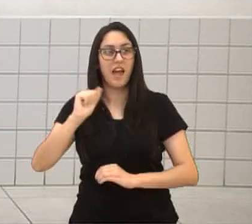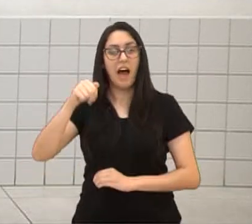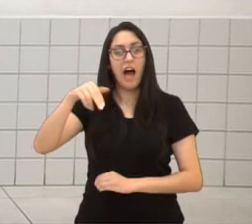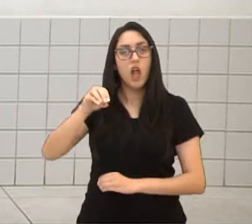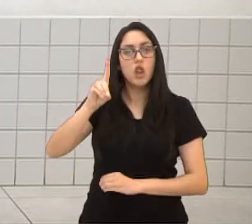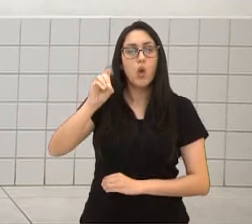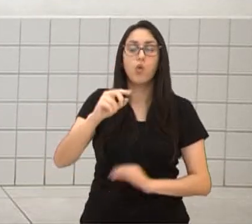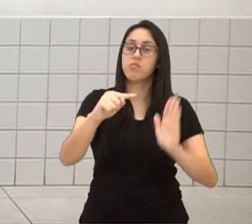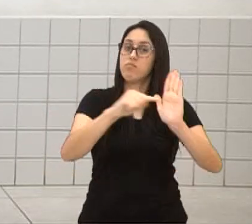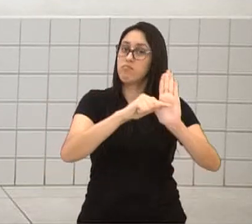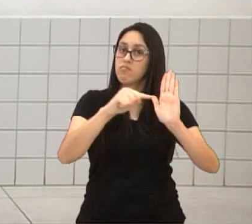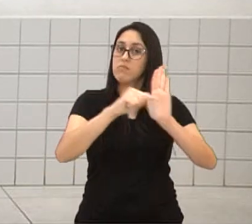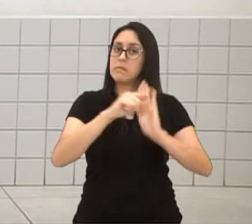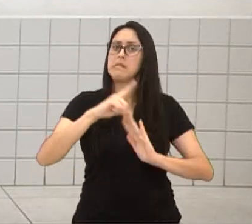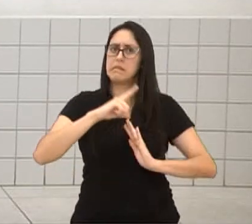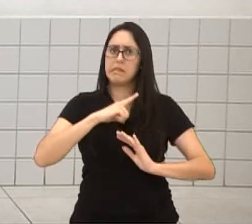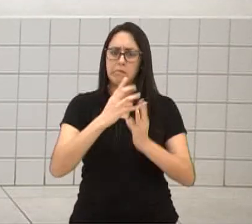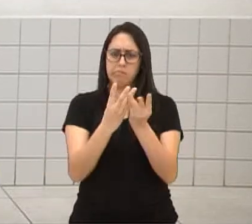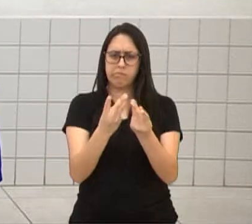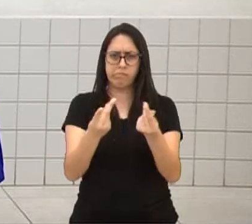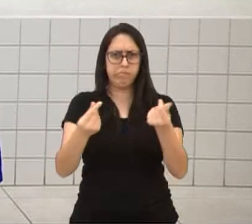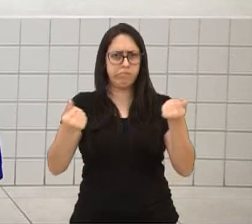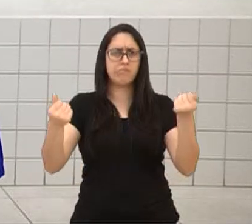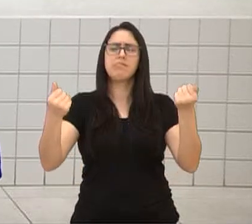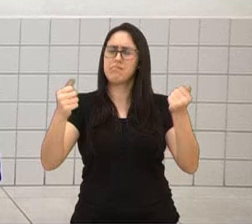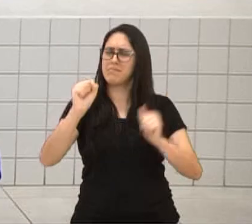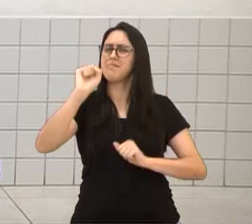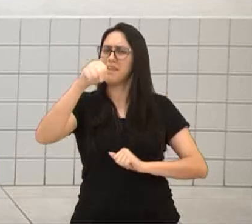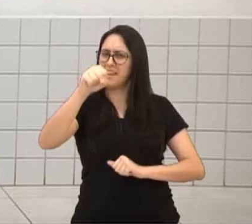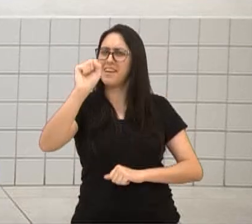é negativo, onde ocorre a corrosão.